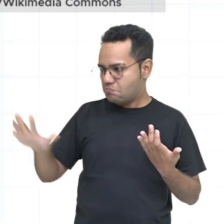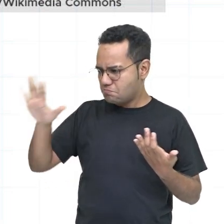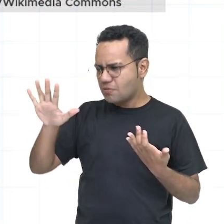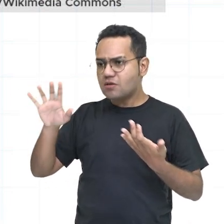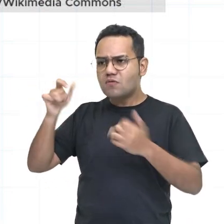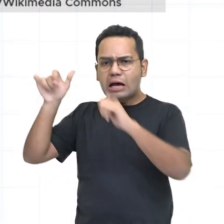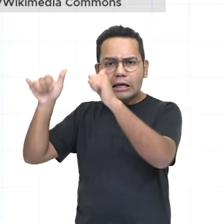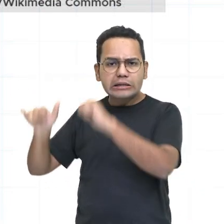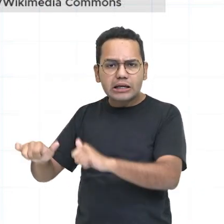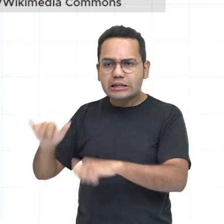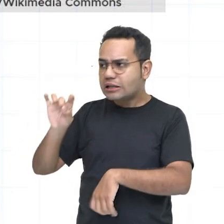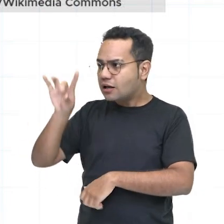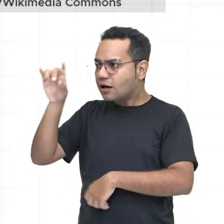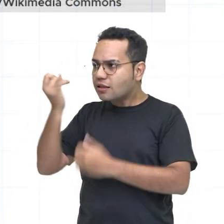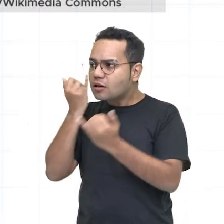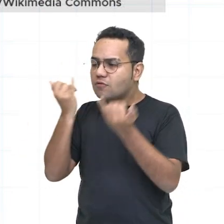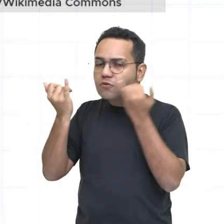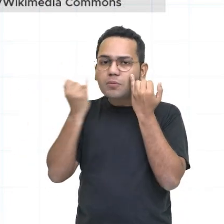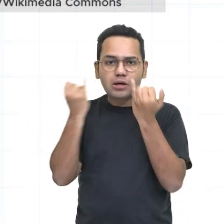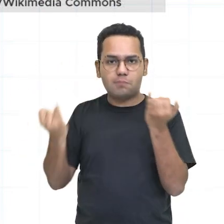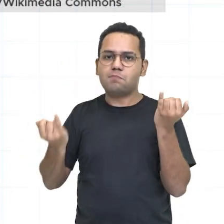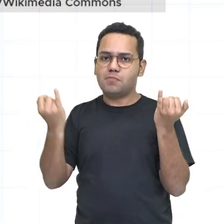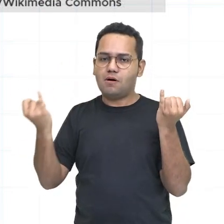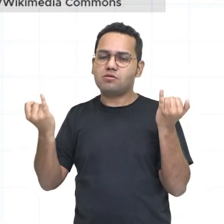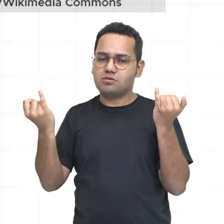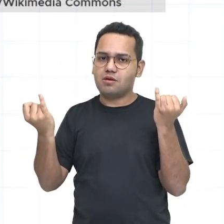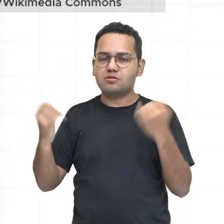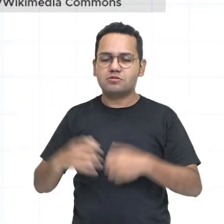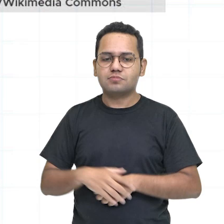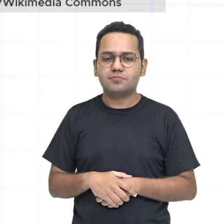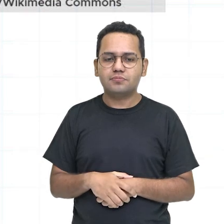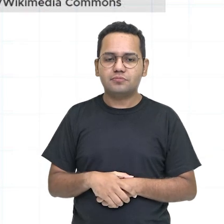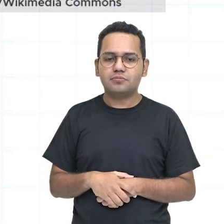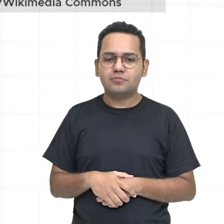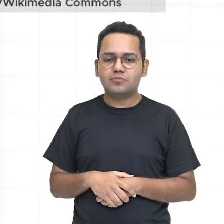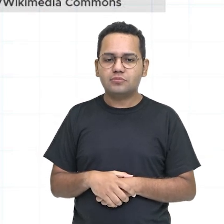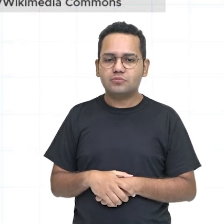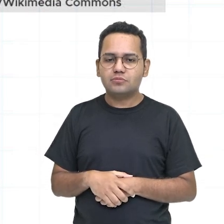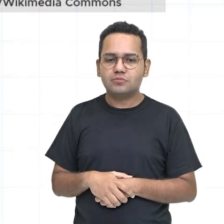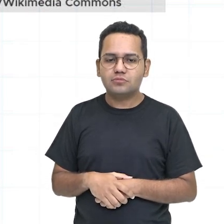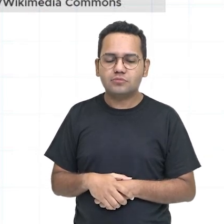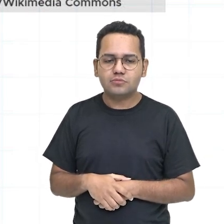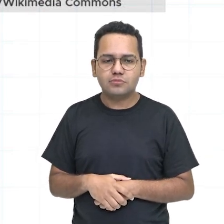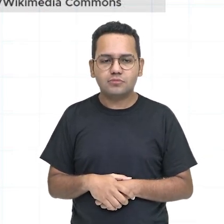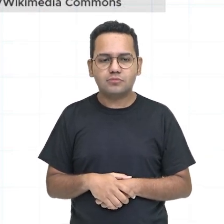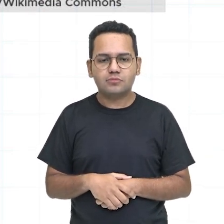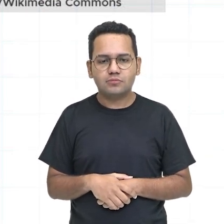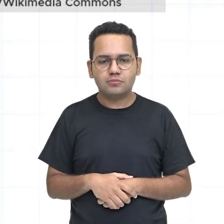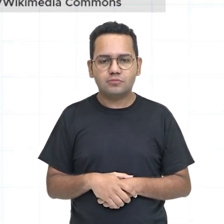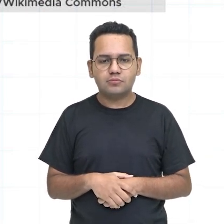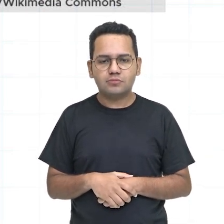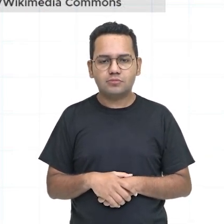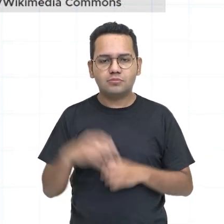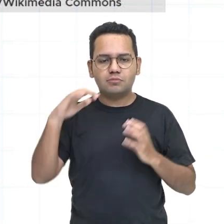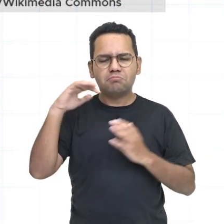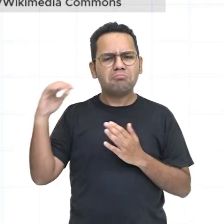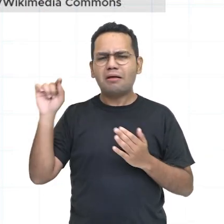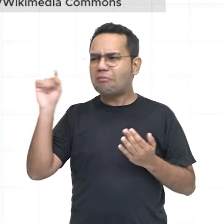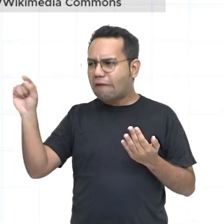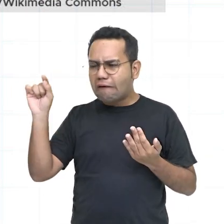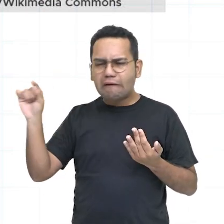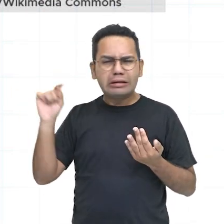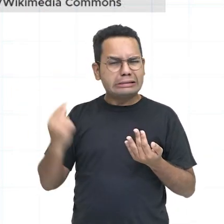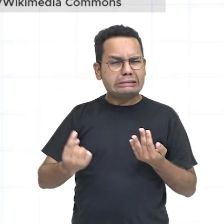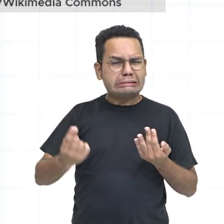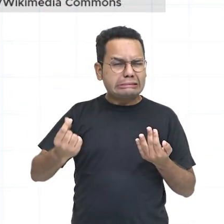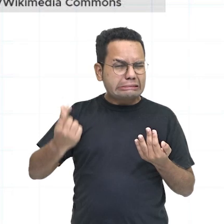imagens, ok? Porque elas vão indicar alguma coisa. Como é uma imagem antiga, a gente pode perceber